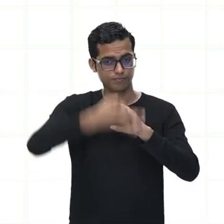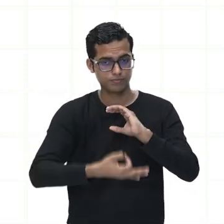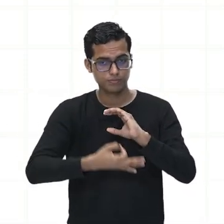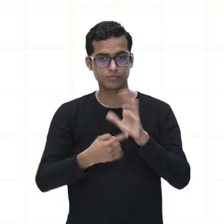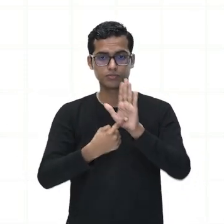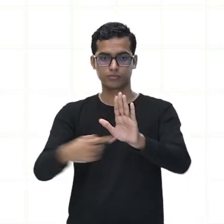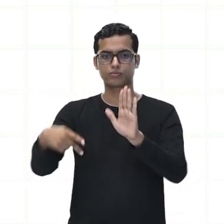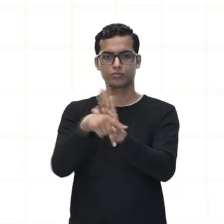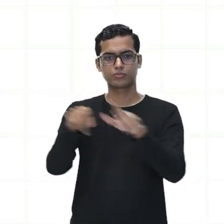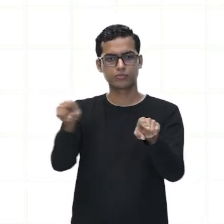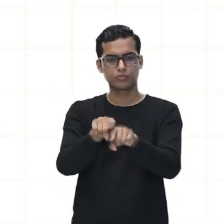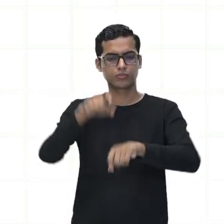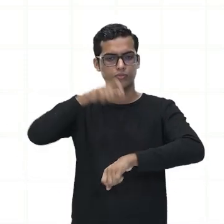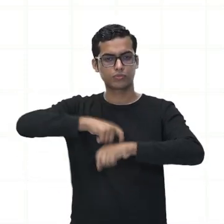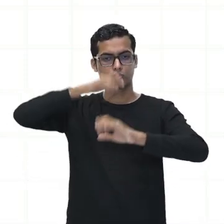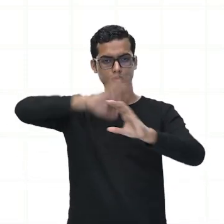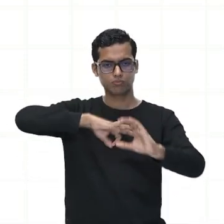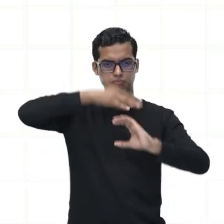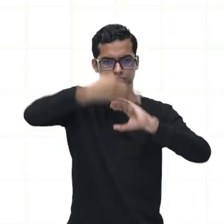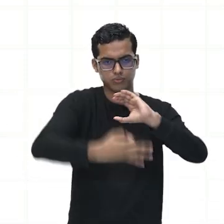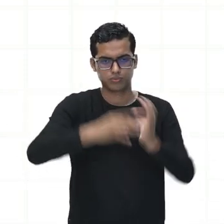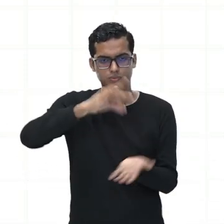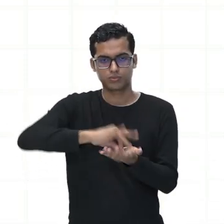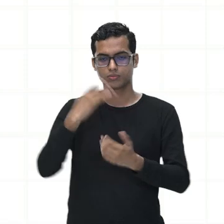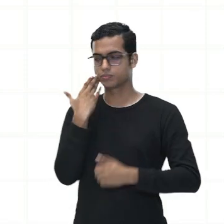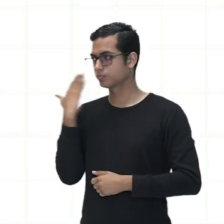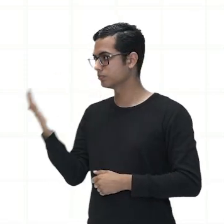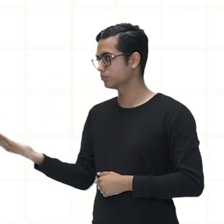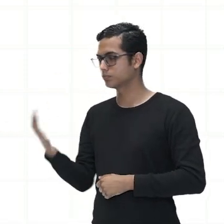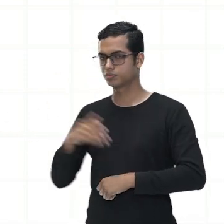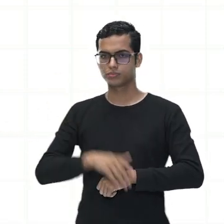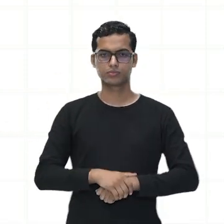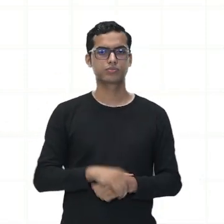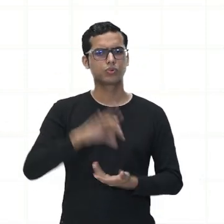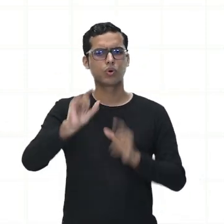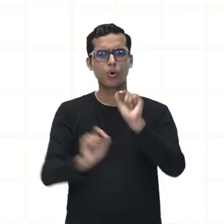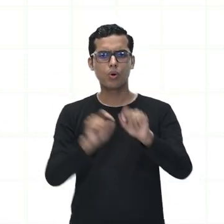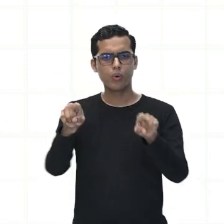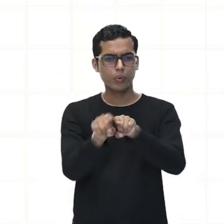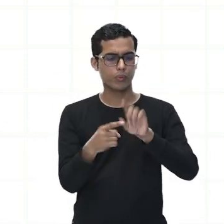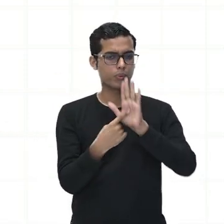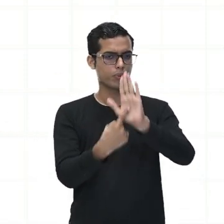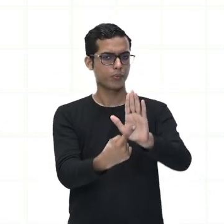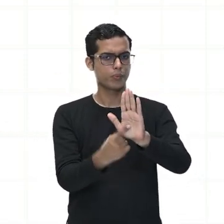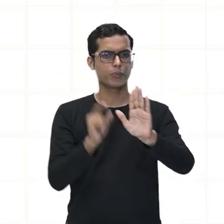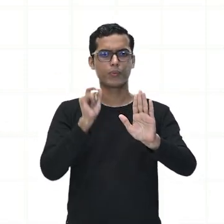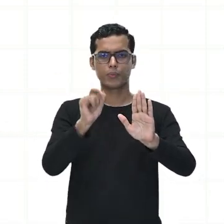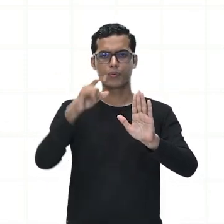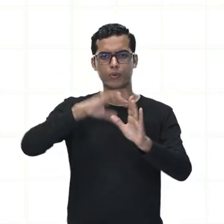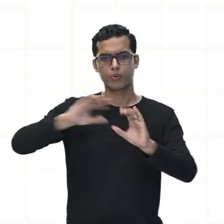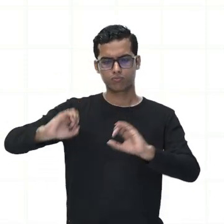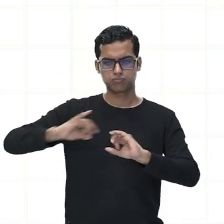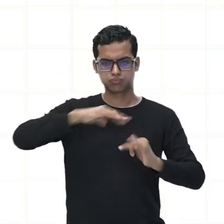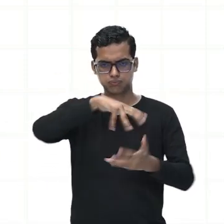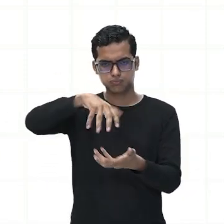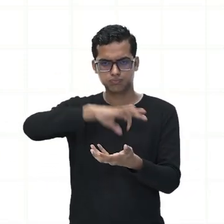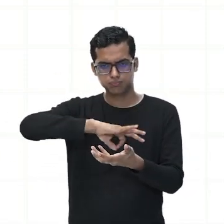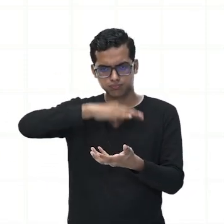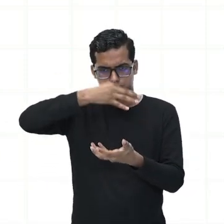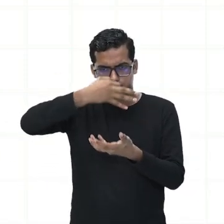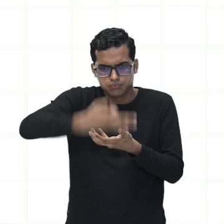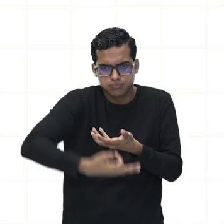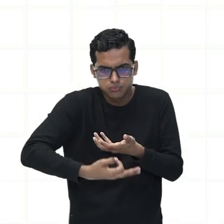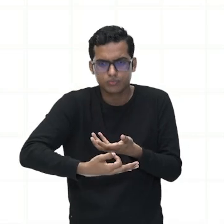seja, Greenwich Mean Time, onde passa como se fosse uma